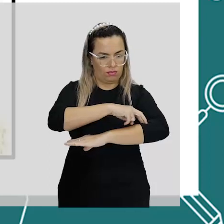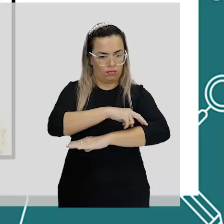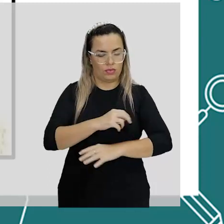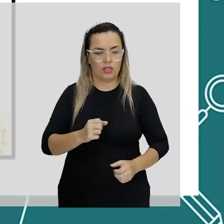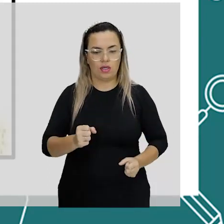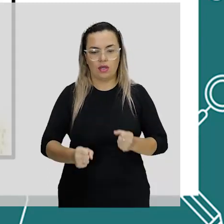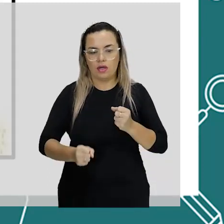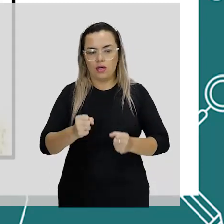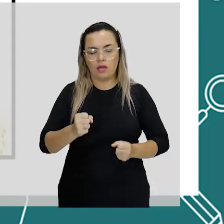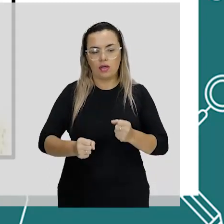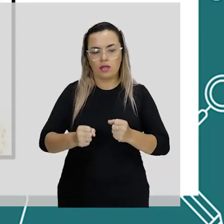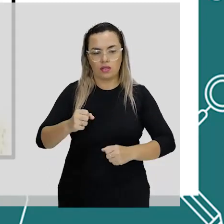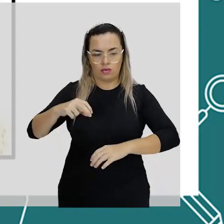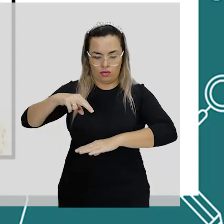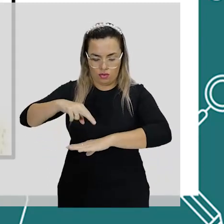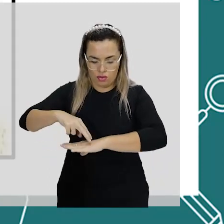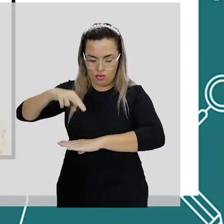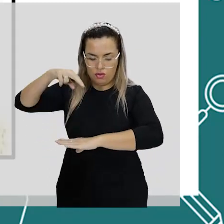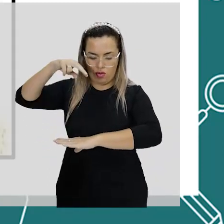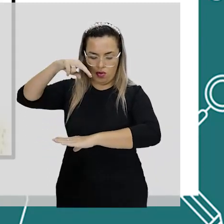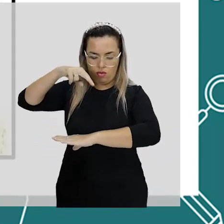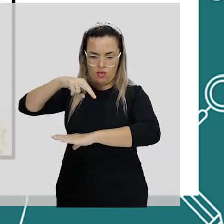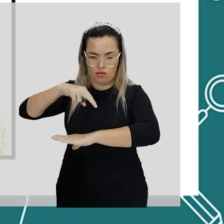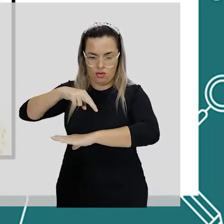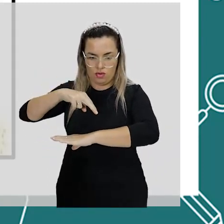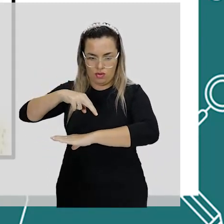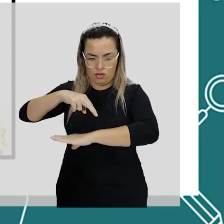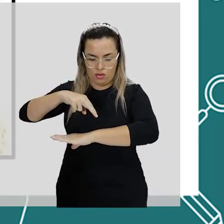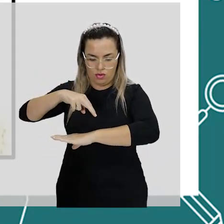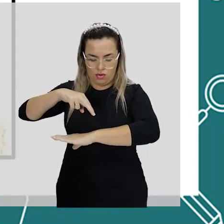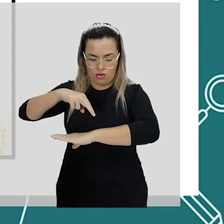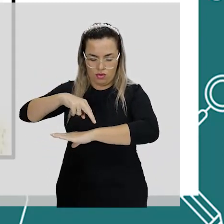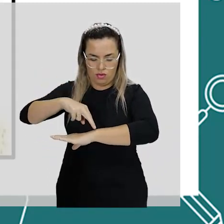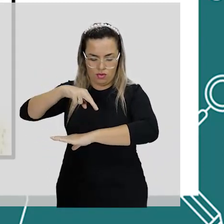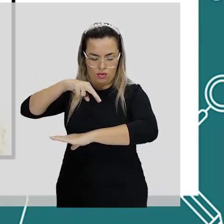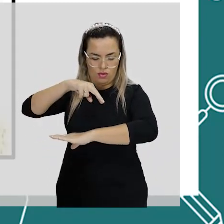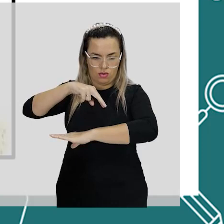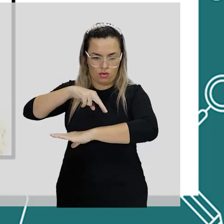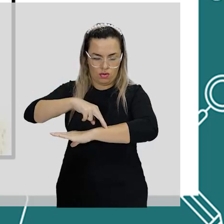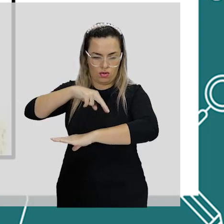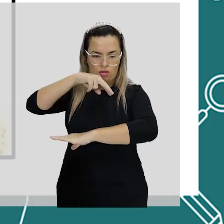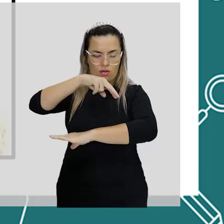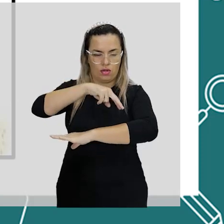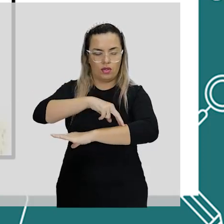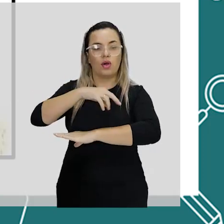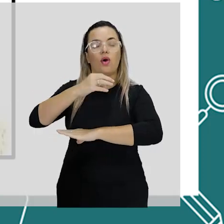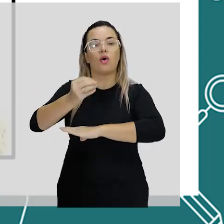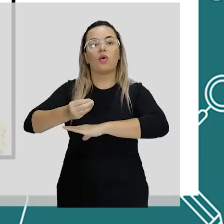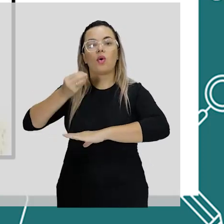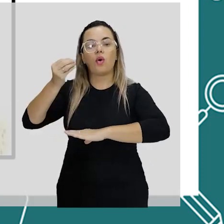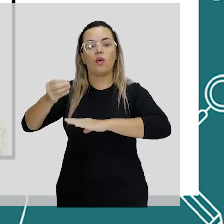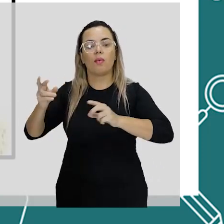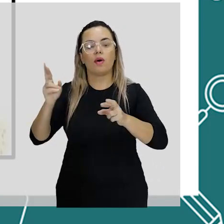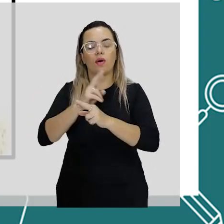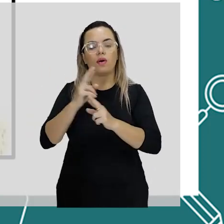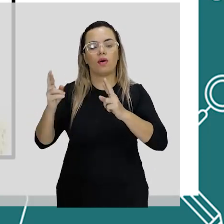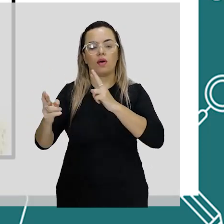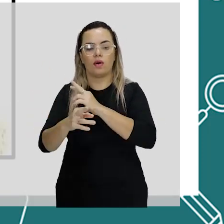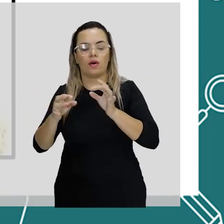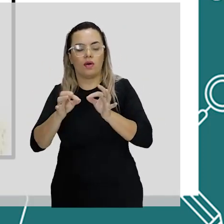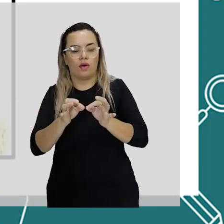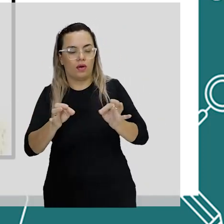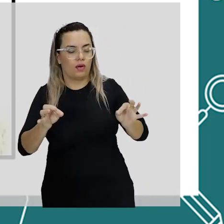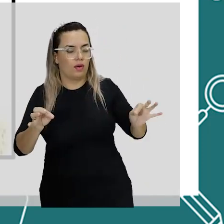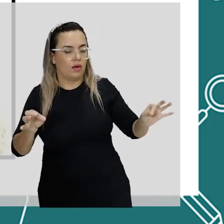Salto triplo, também é um salto horizontal. Também é um salto que vai medir, que está relacionado à